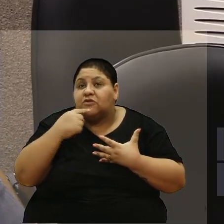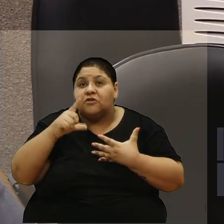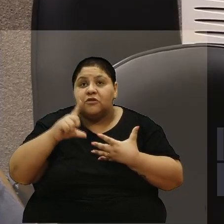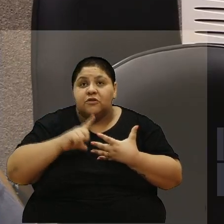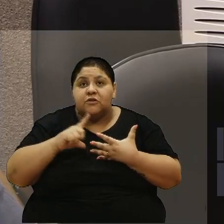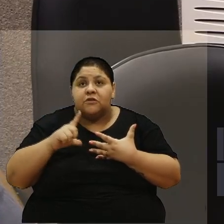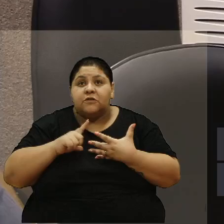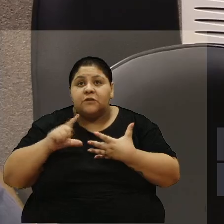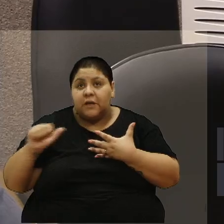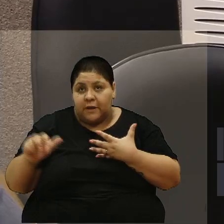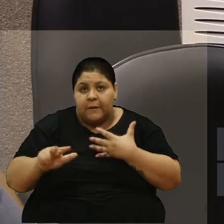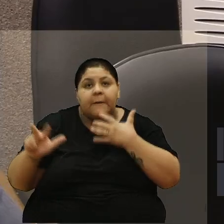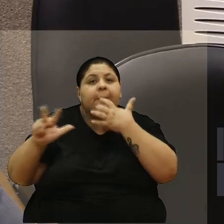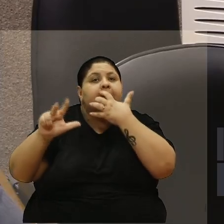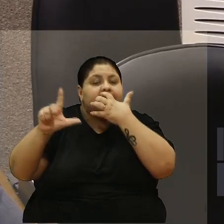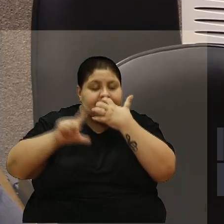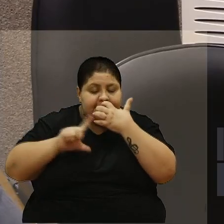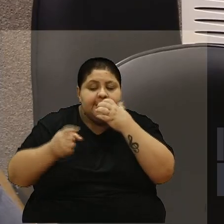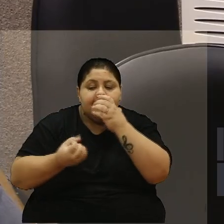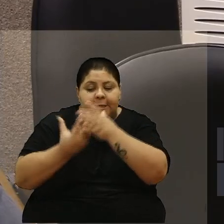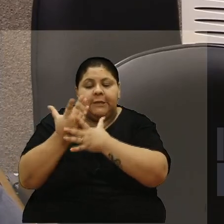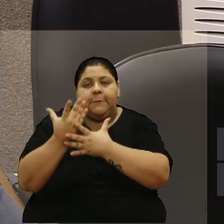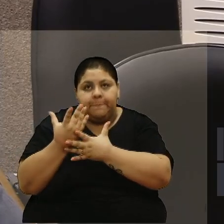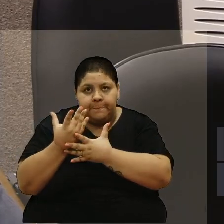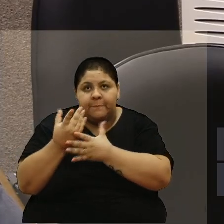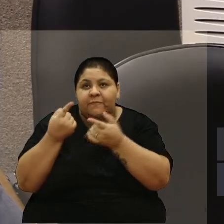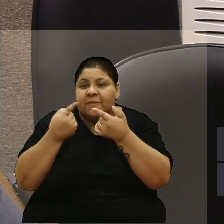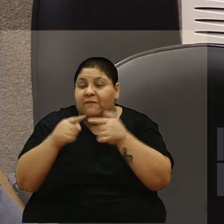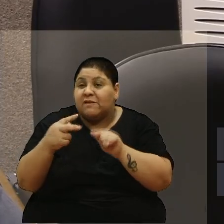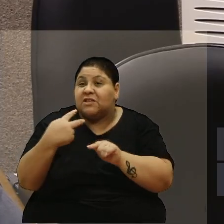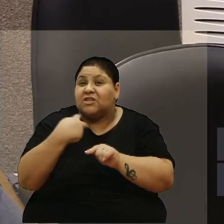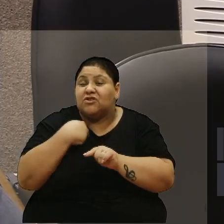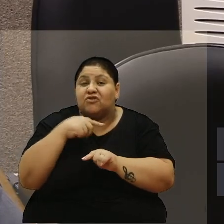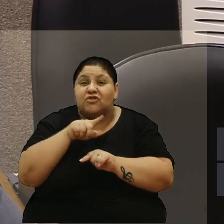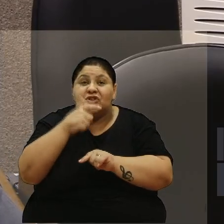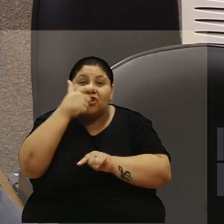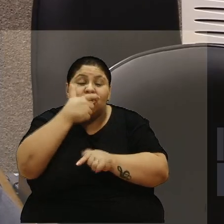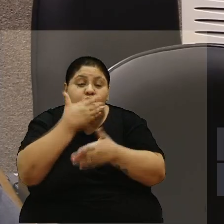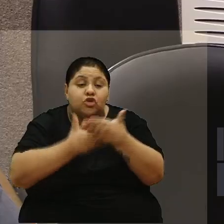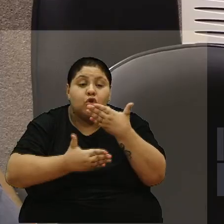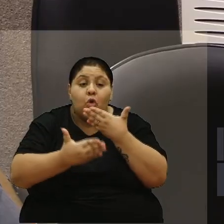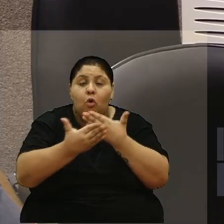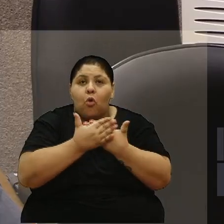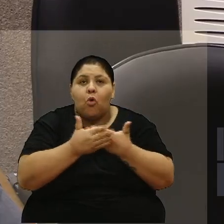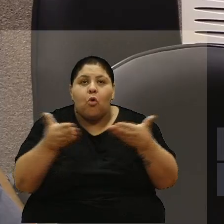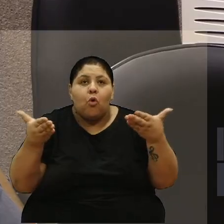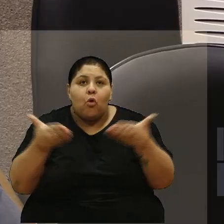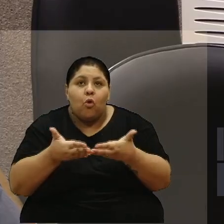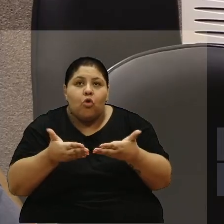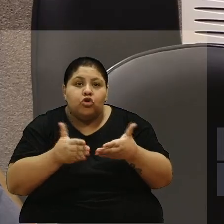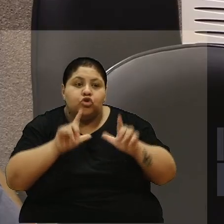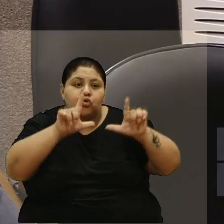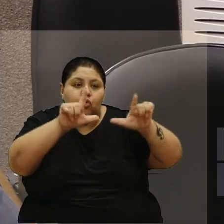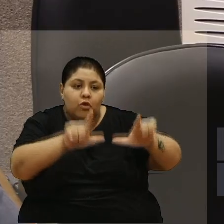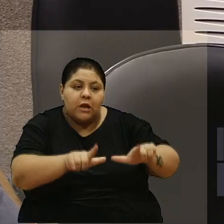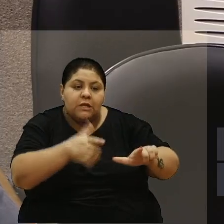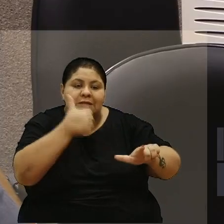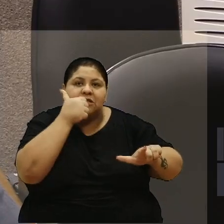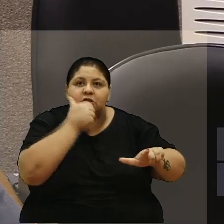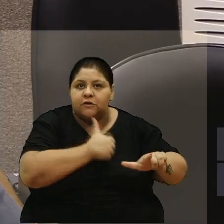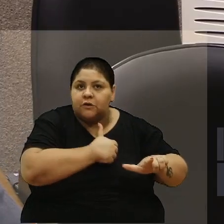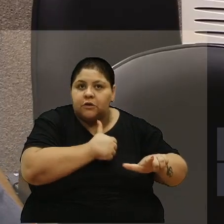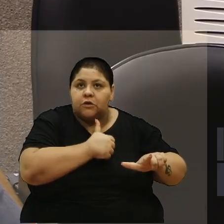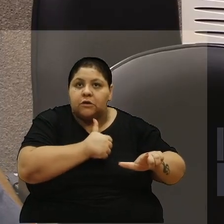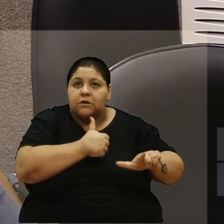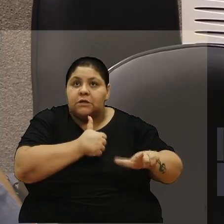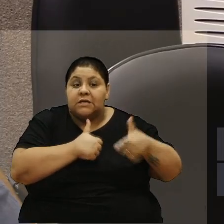questão de valorização e tem que existir. Mas você não pode achar que todos aqueles que estão hoje no espaço das mulheres e